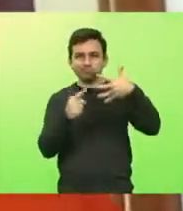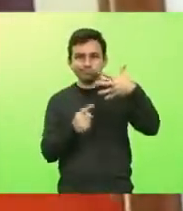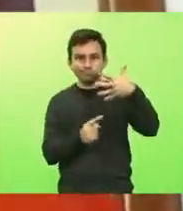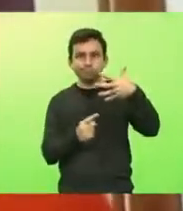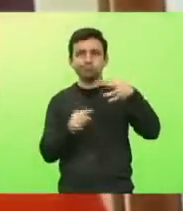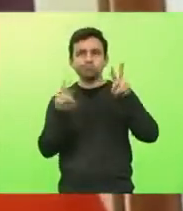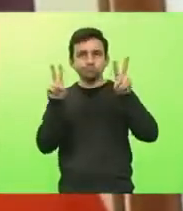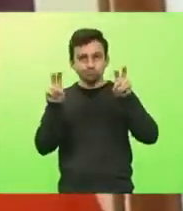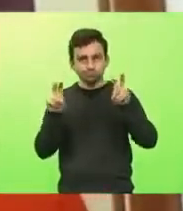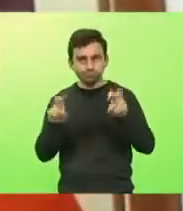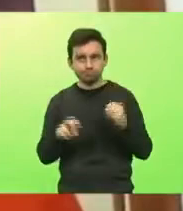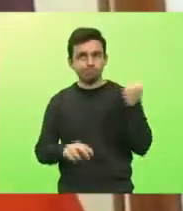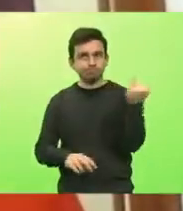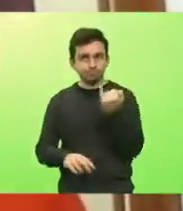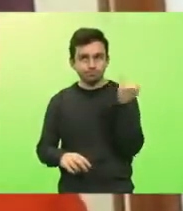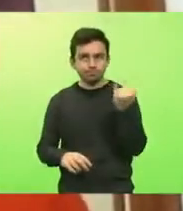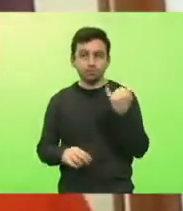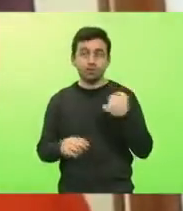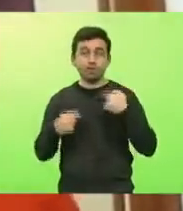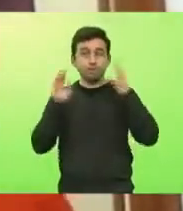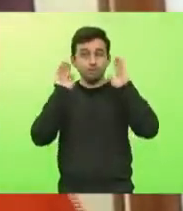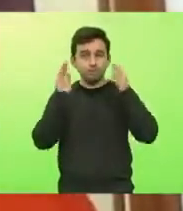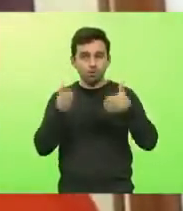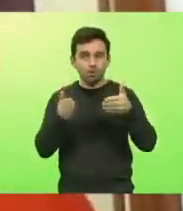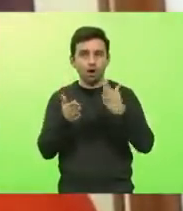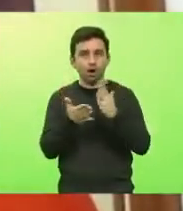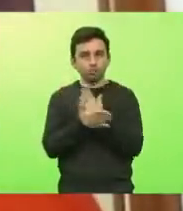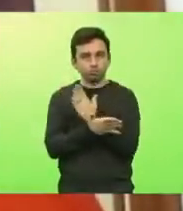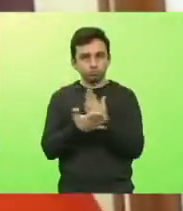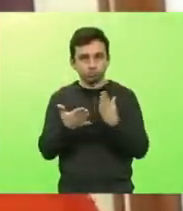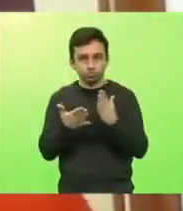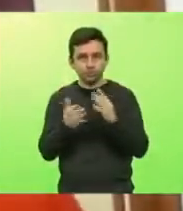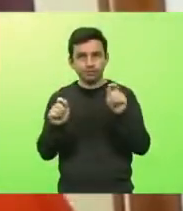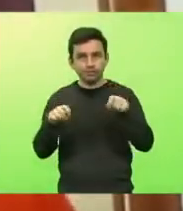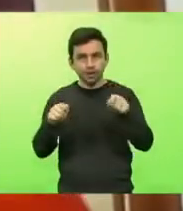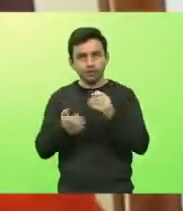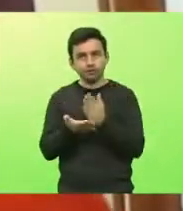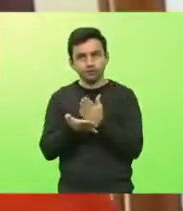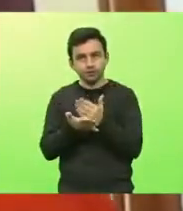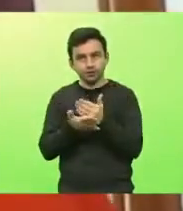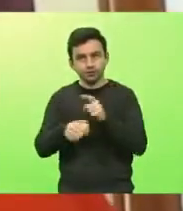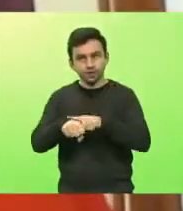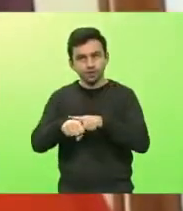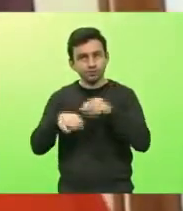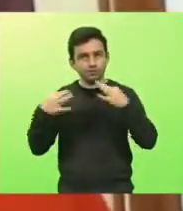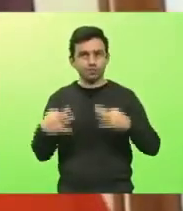importantes. Vou focar em apenas alguns para poder dividir o tempo.